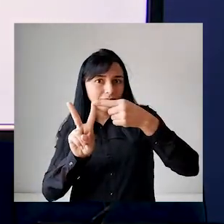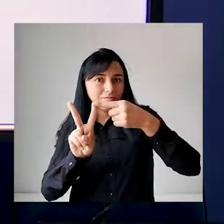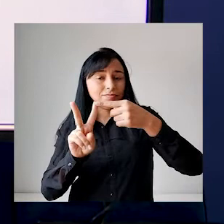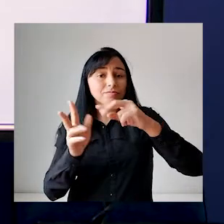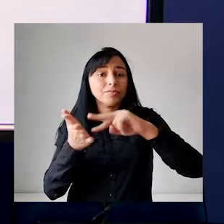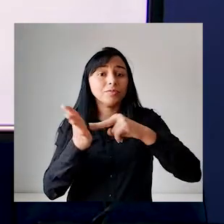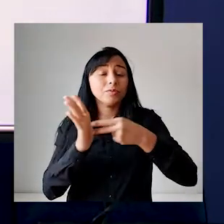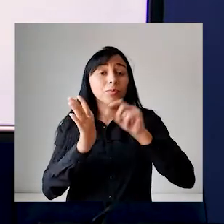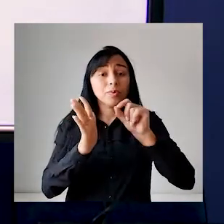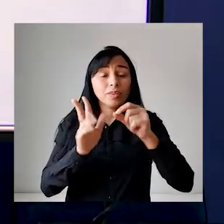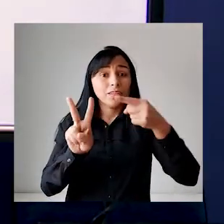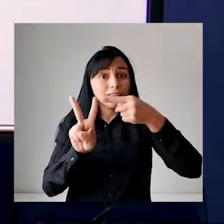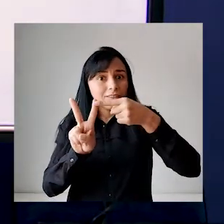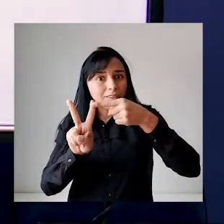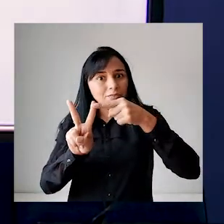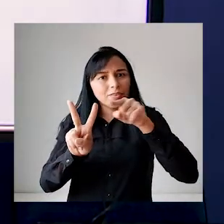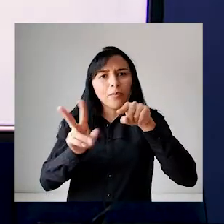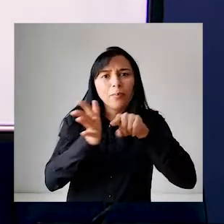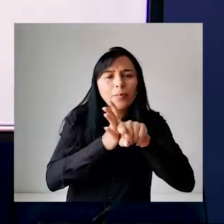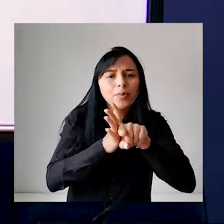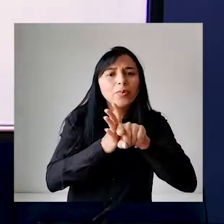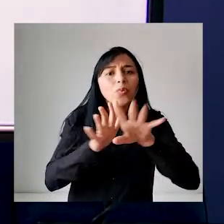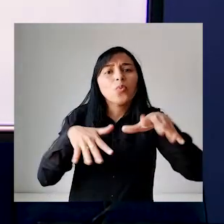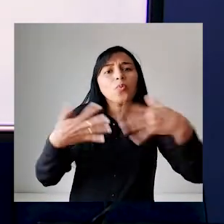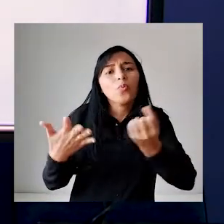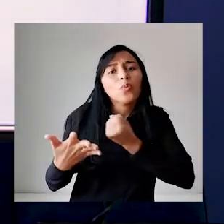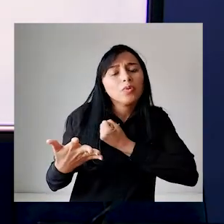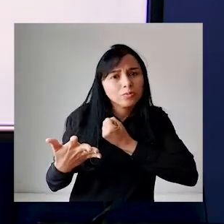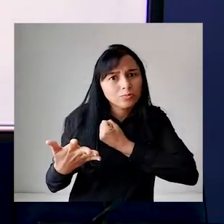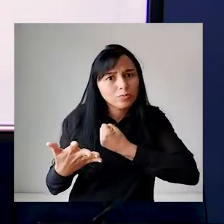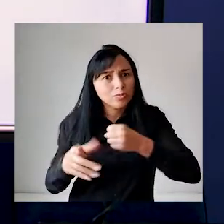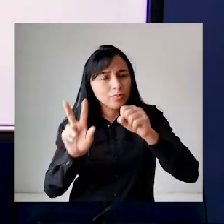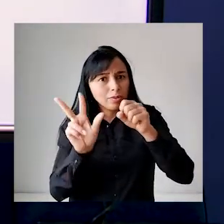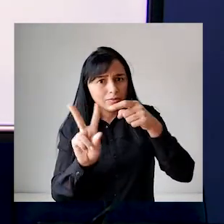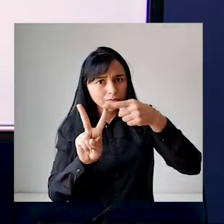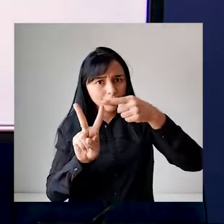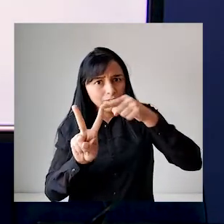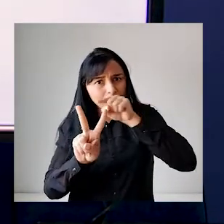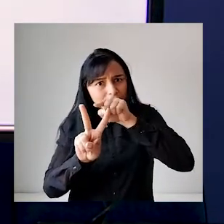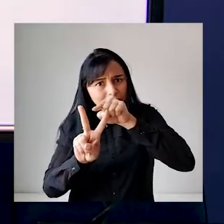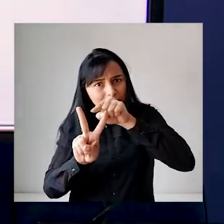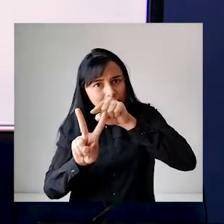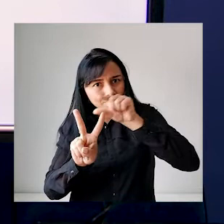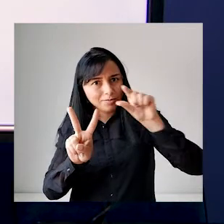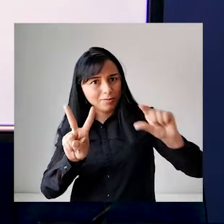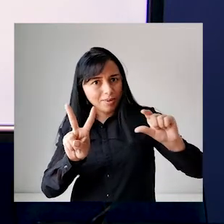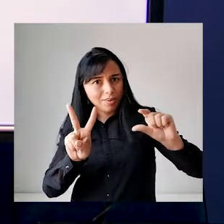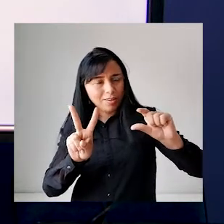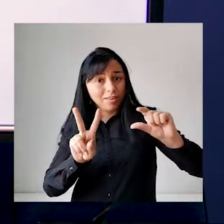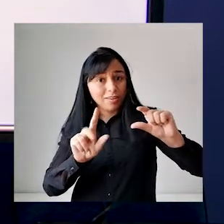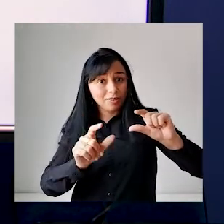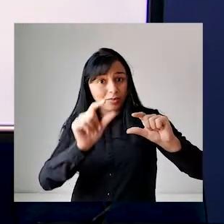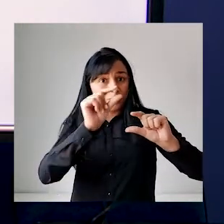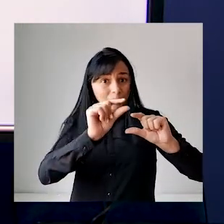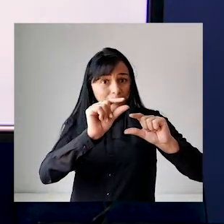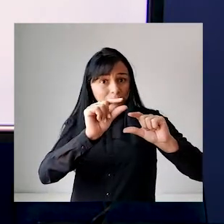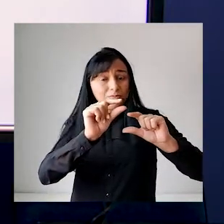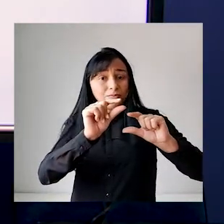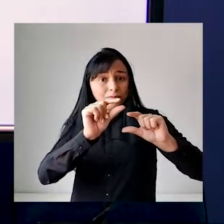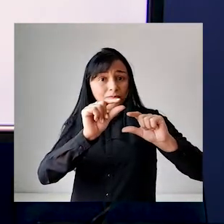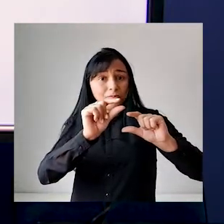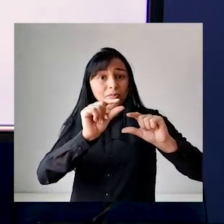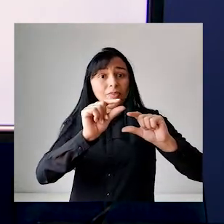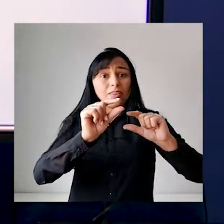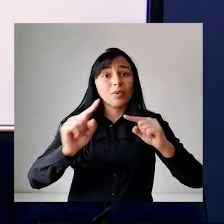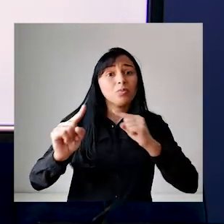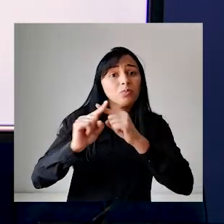que seria o número que é elevado ao valor do índice, como a gente tem lá no B elevado a N, que seria igual ao número que está